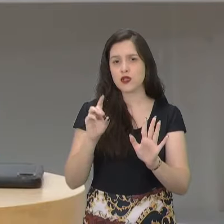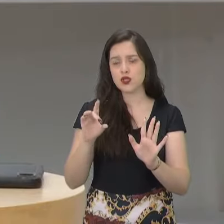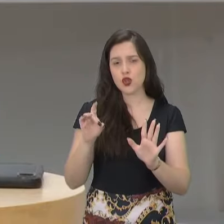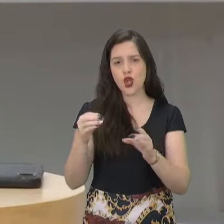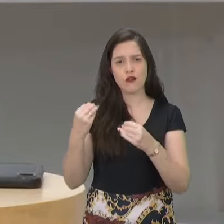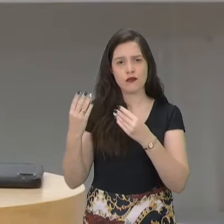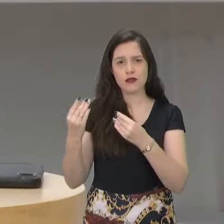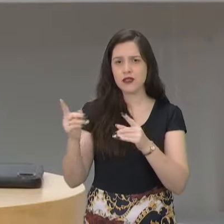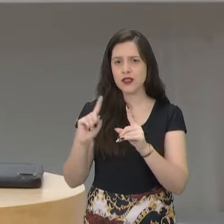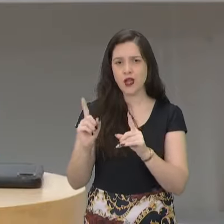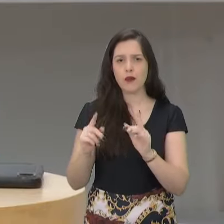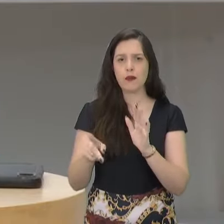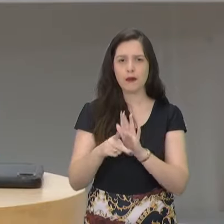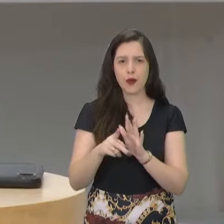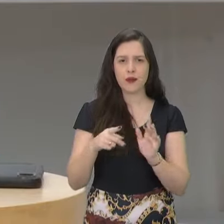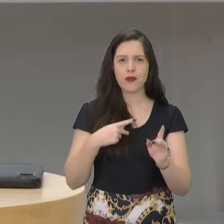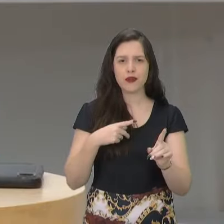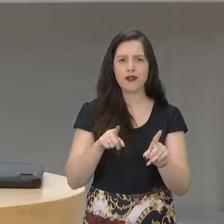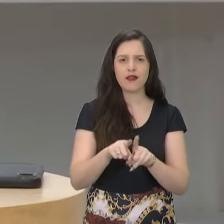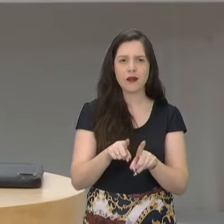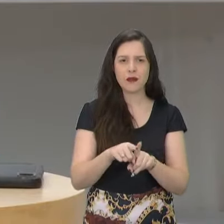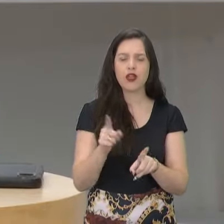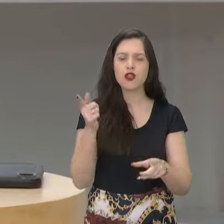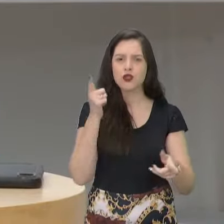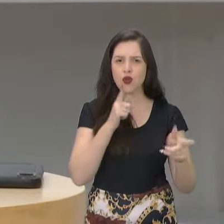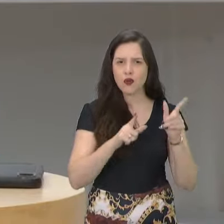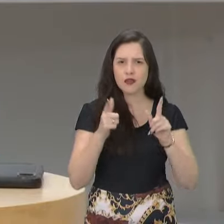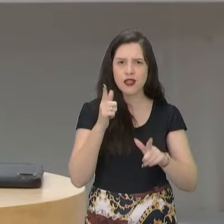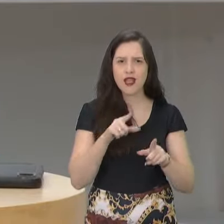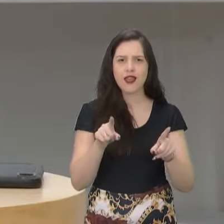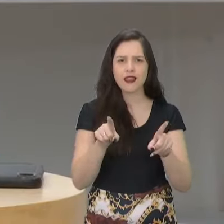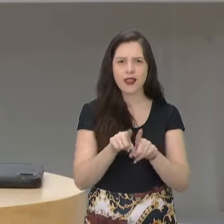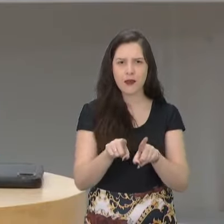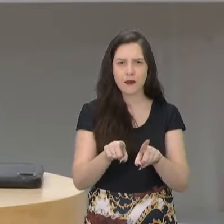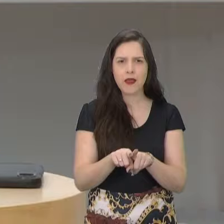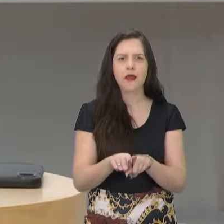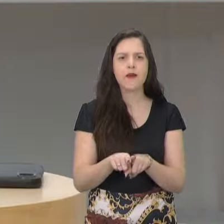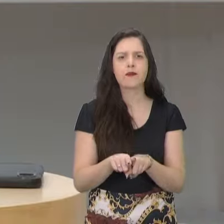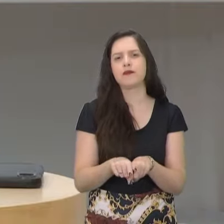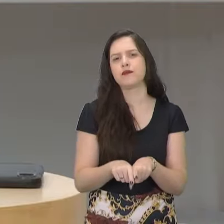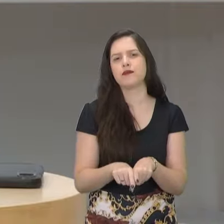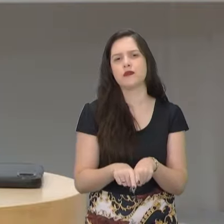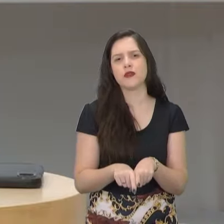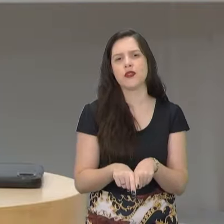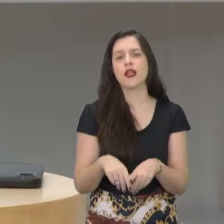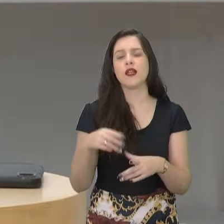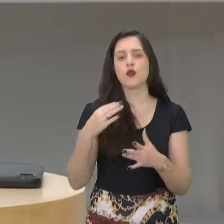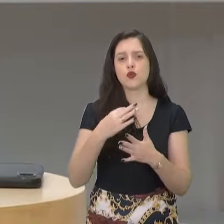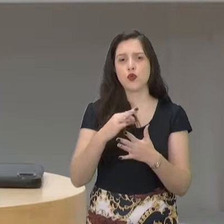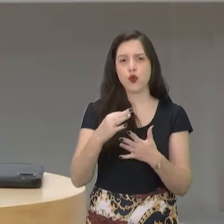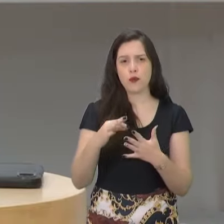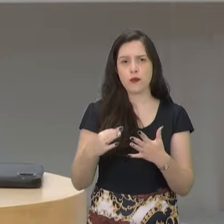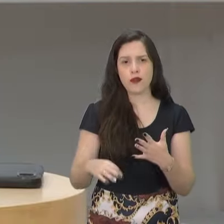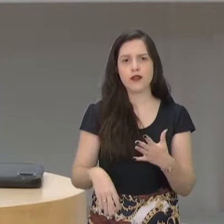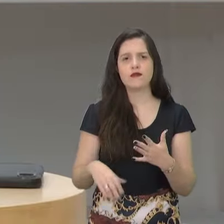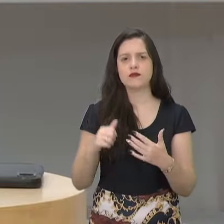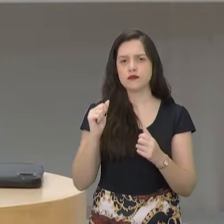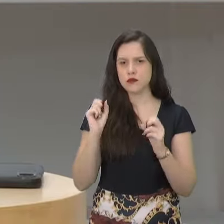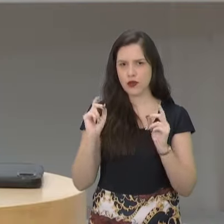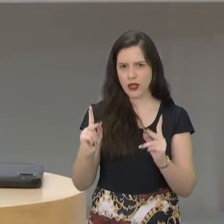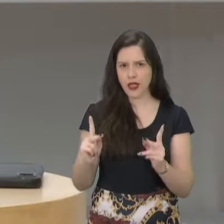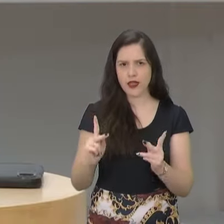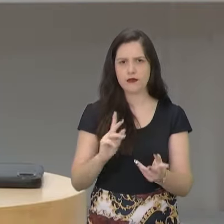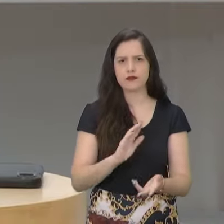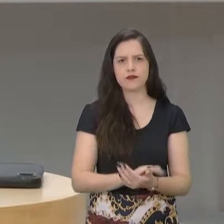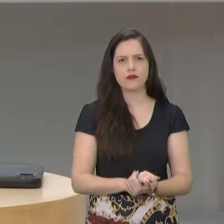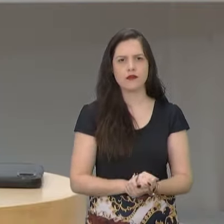indivíduo, certo? Daí a gente já consegue fazer o link mais para frente com os componentes aí de ciências humanas, tá bom?